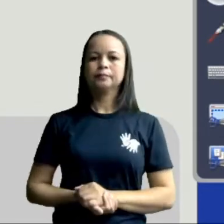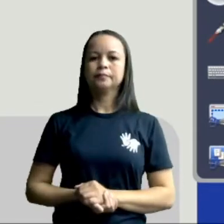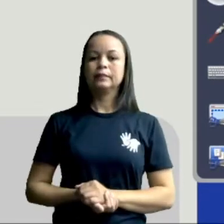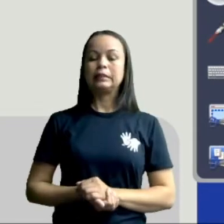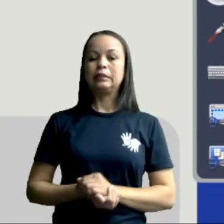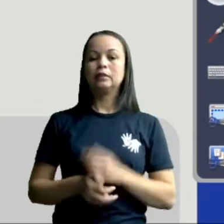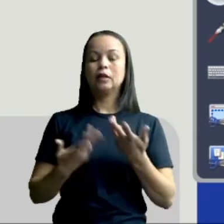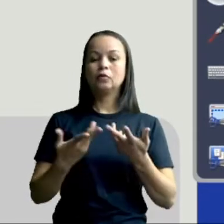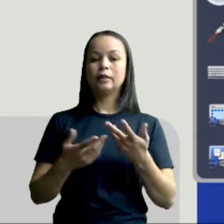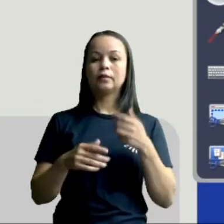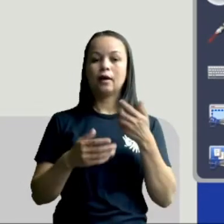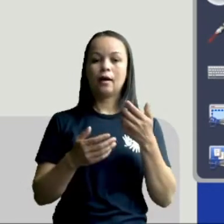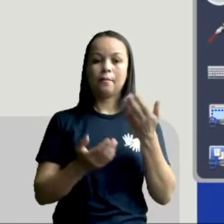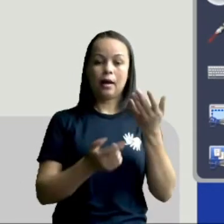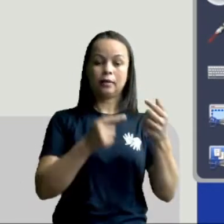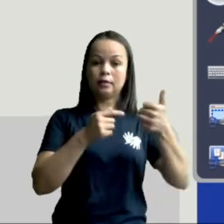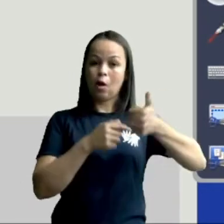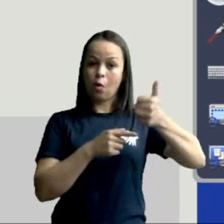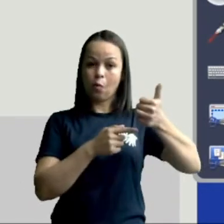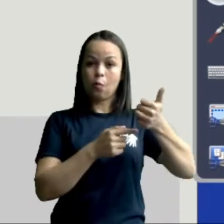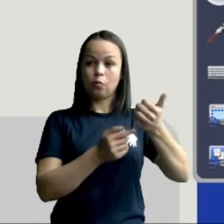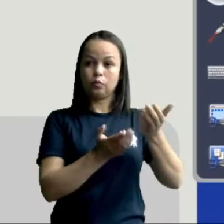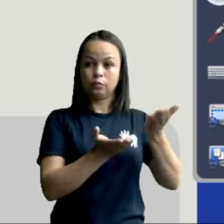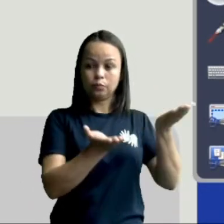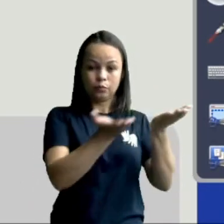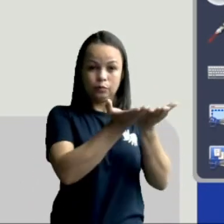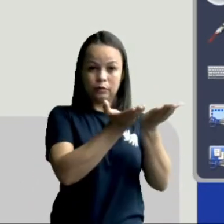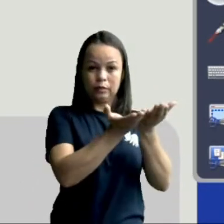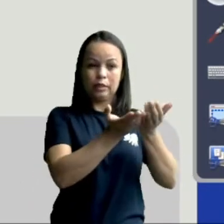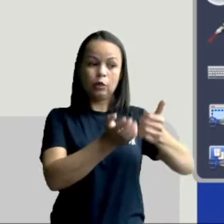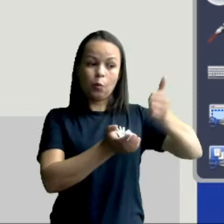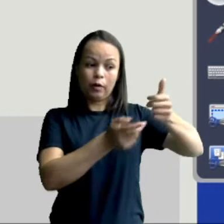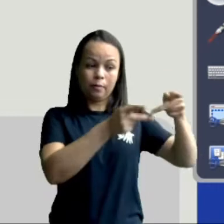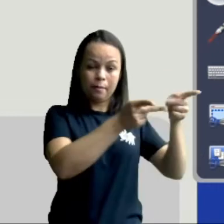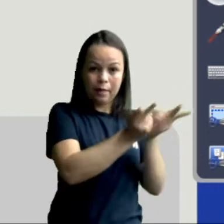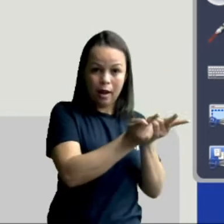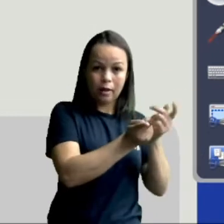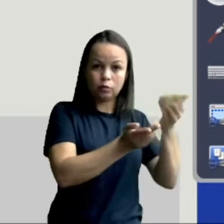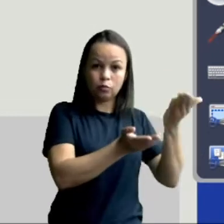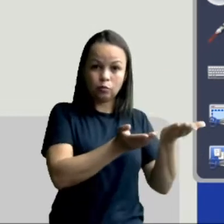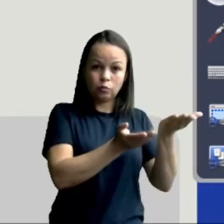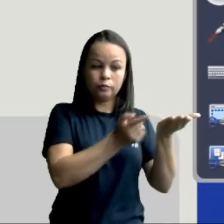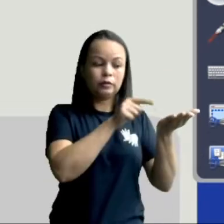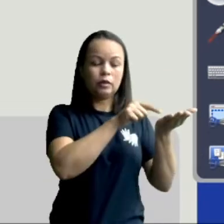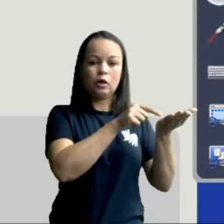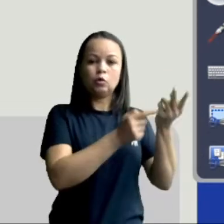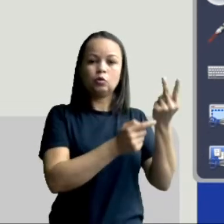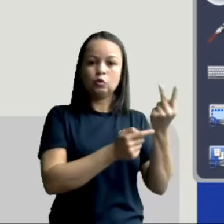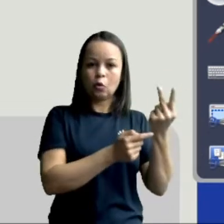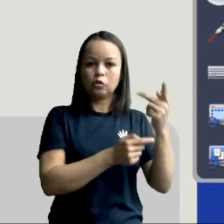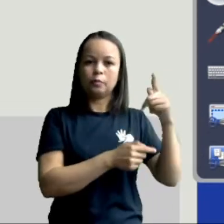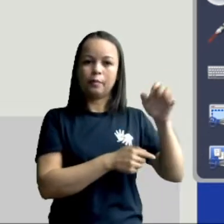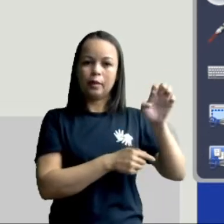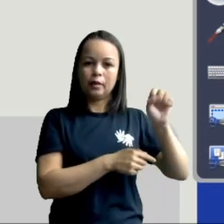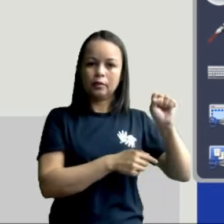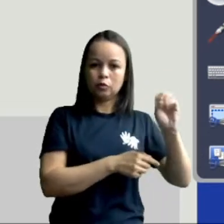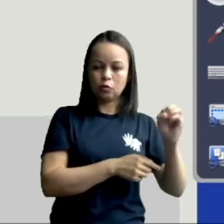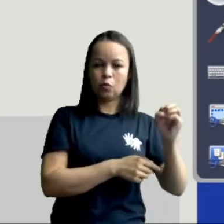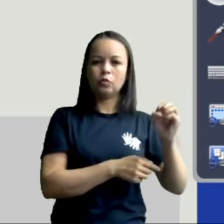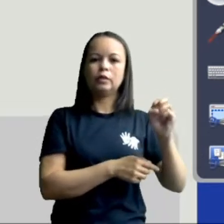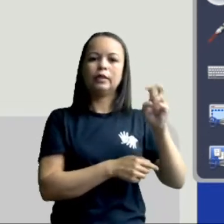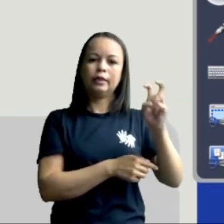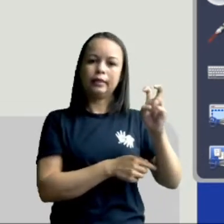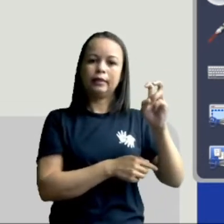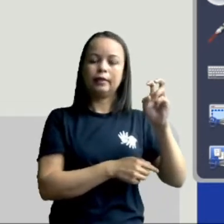nessa balança 1, a gente vê aqui, ó, que no primeiro prato nós temos dois pezinhos conhecidos, um de